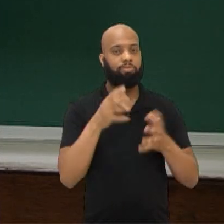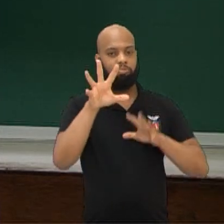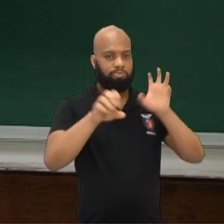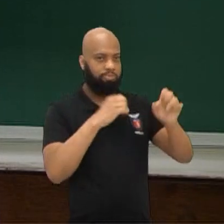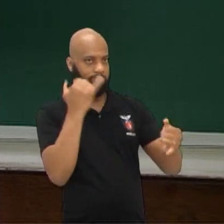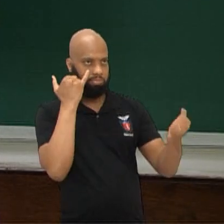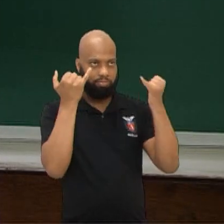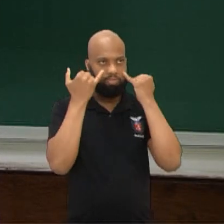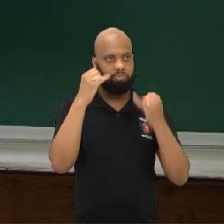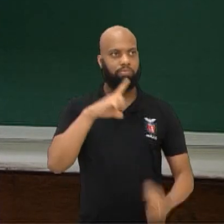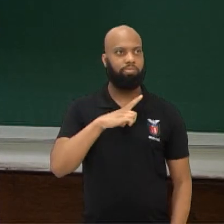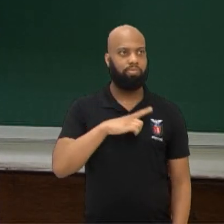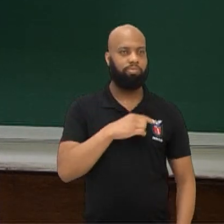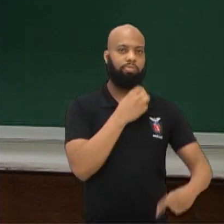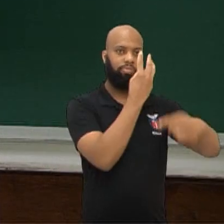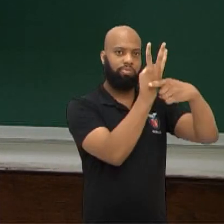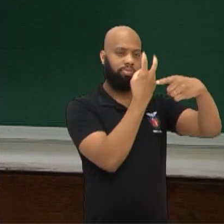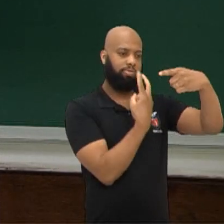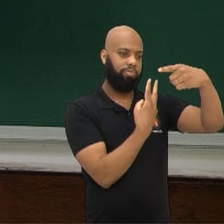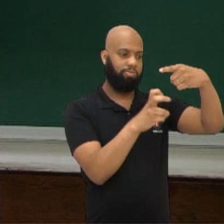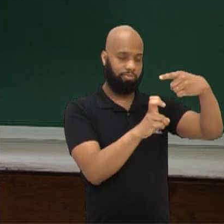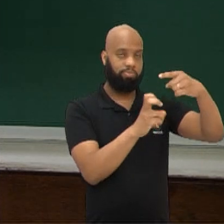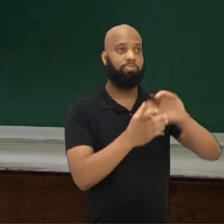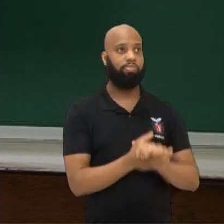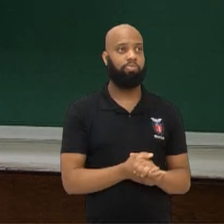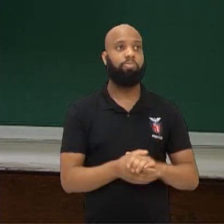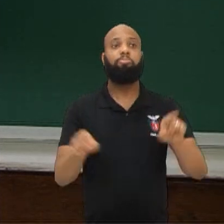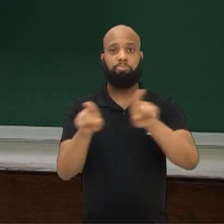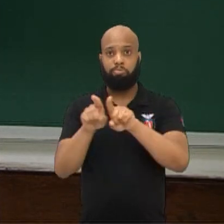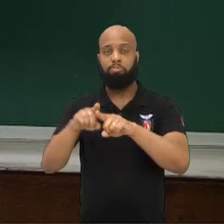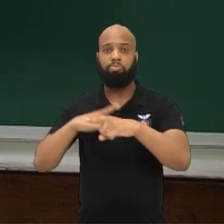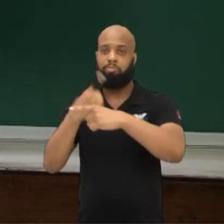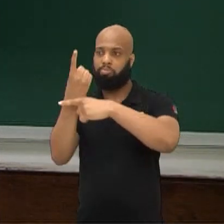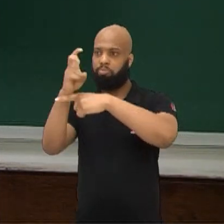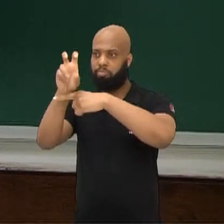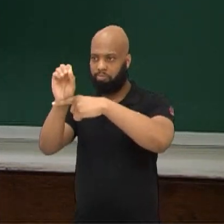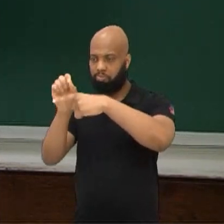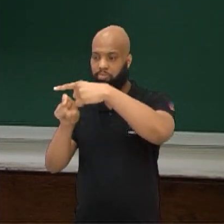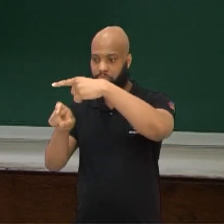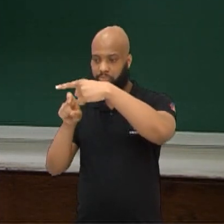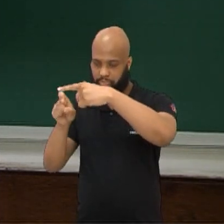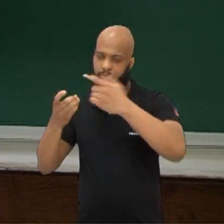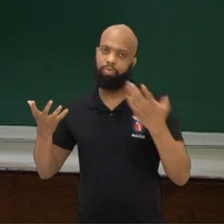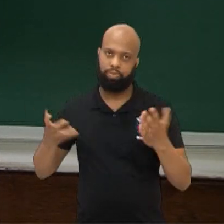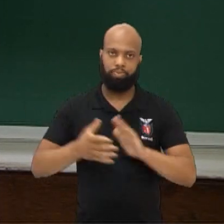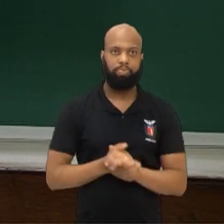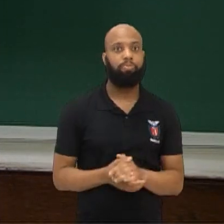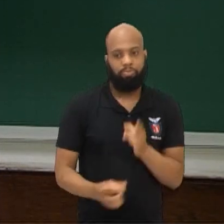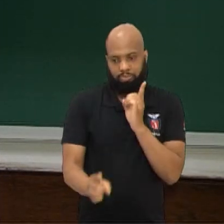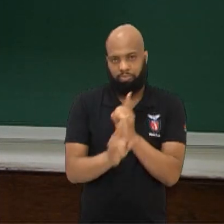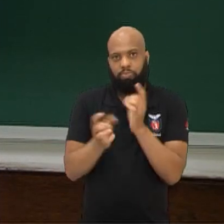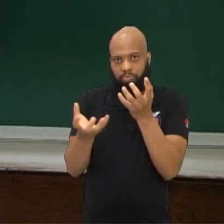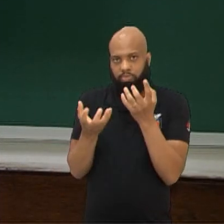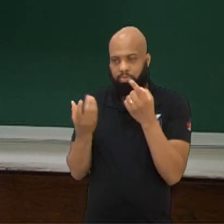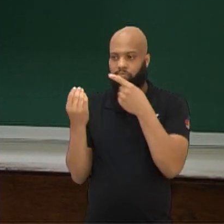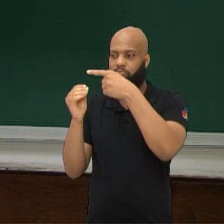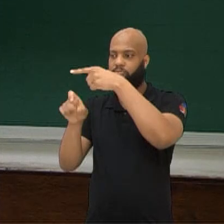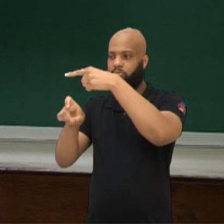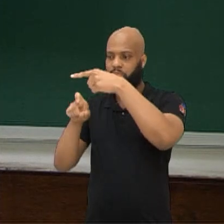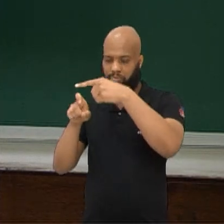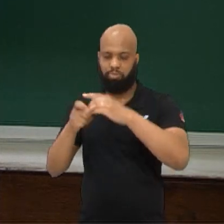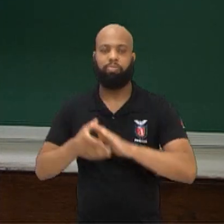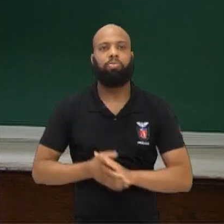ele me deu. Então, 3 está para 25, assim como 150 para o x, que é o que eu